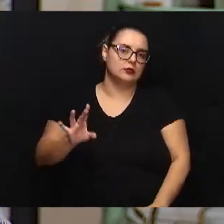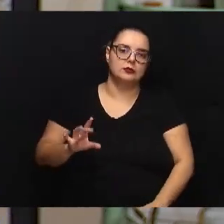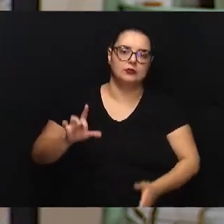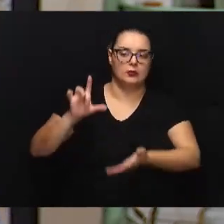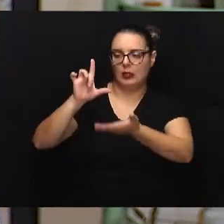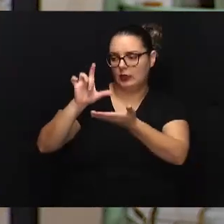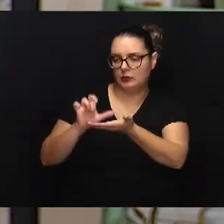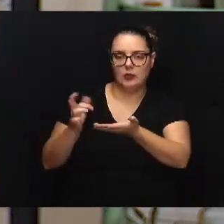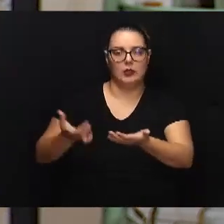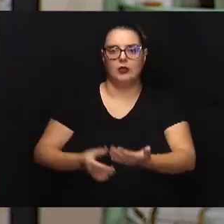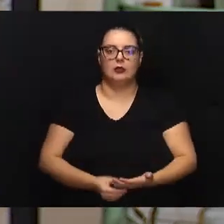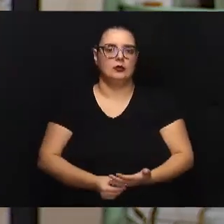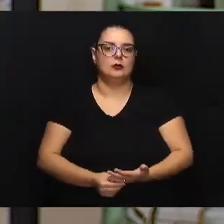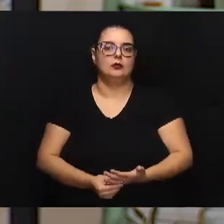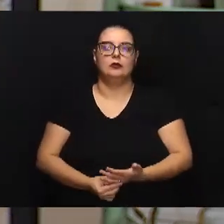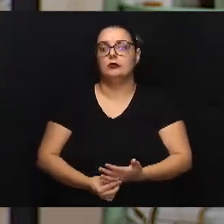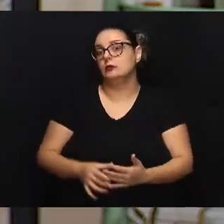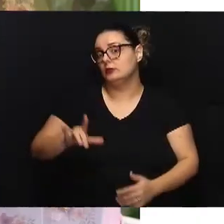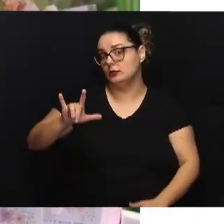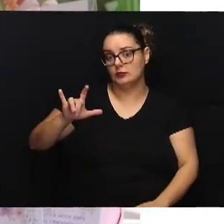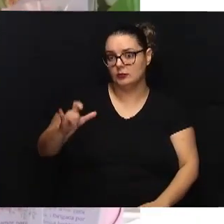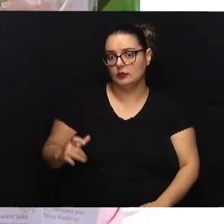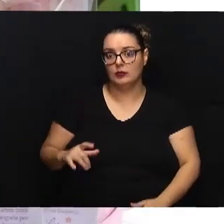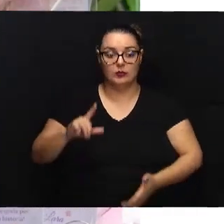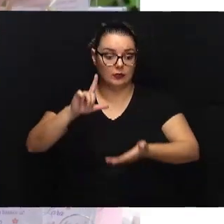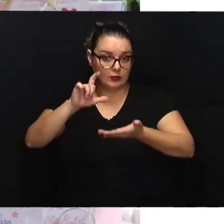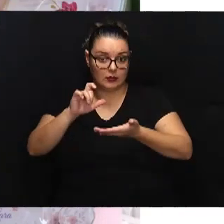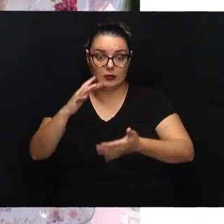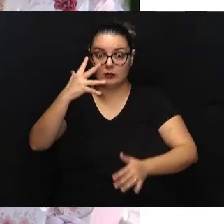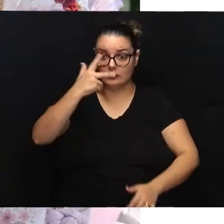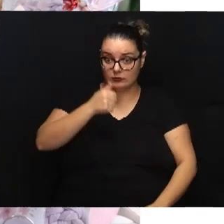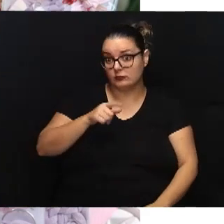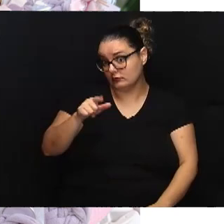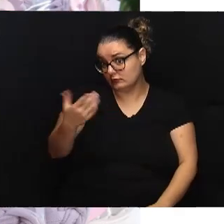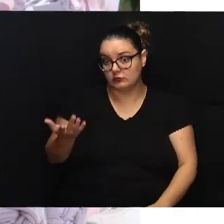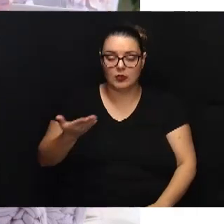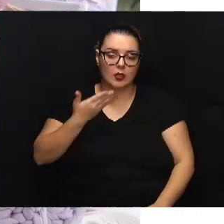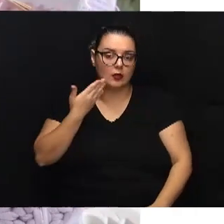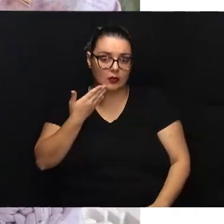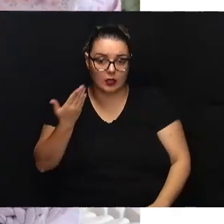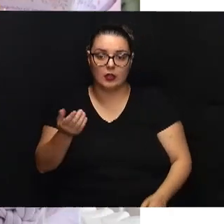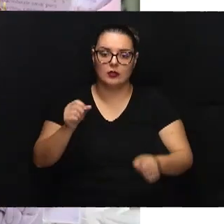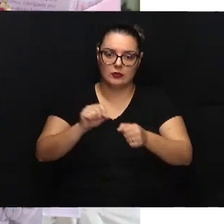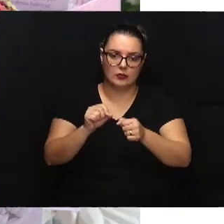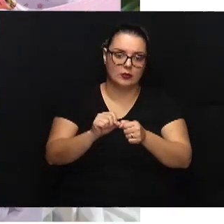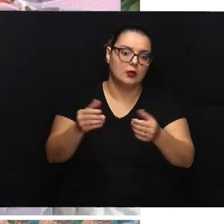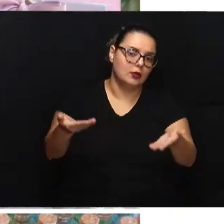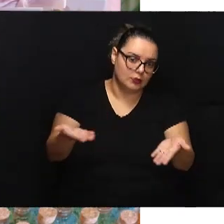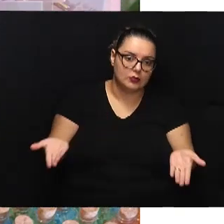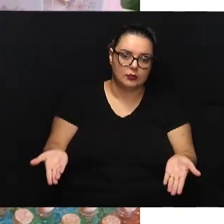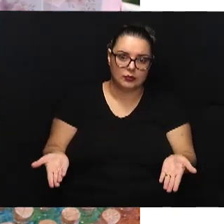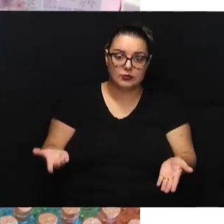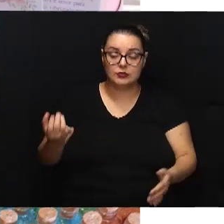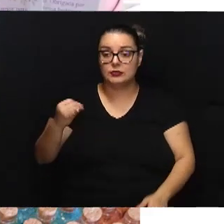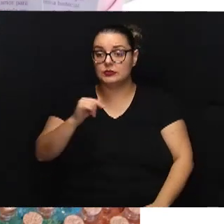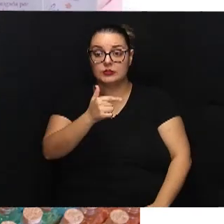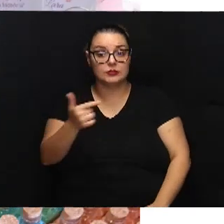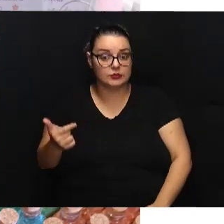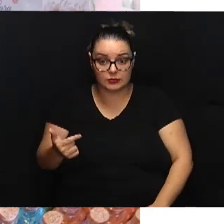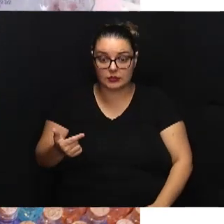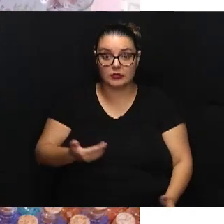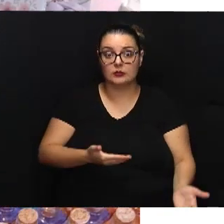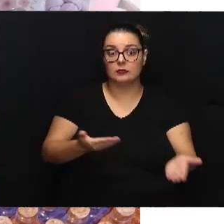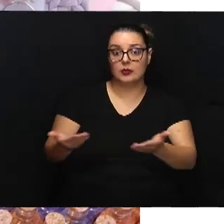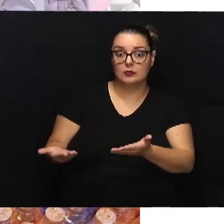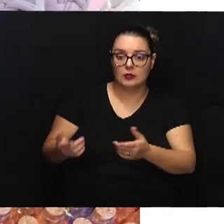no Instagram, fotos bonitas, que é muito fácil de se fazer hoje em dia, se você não está lá para apresentar o seu produto e para